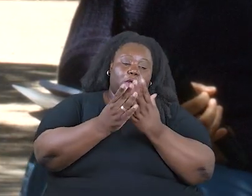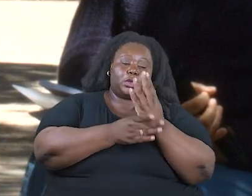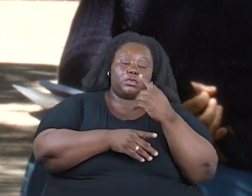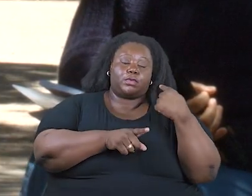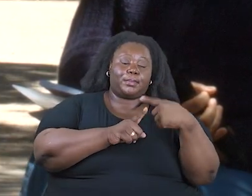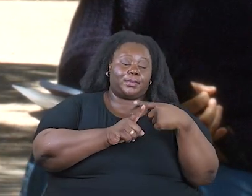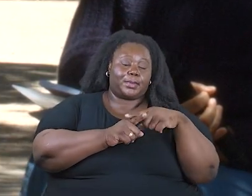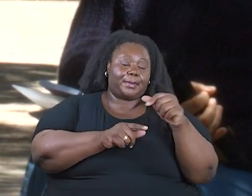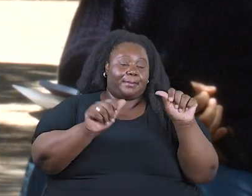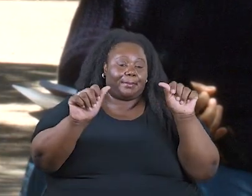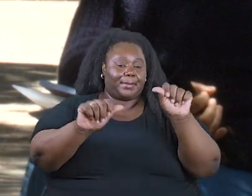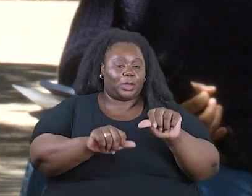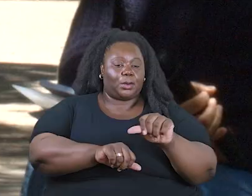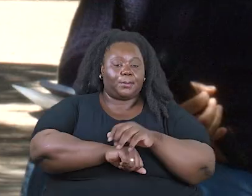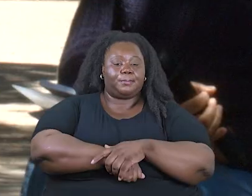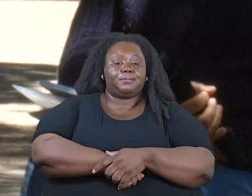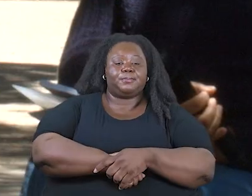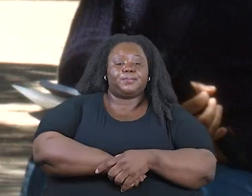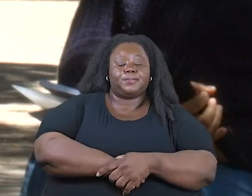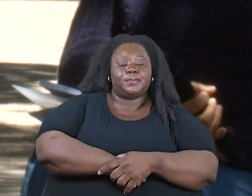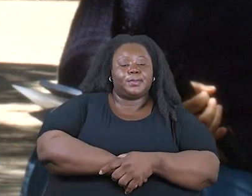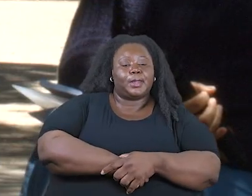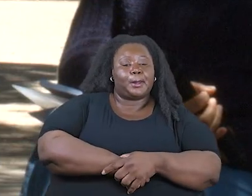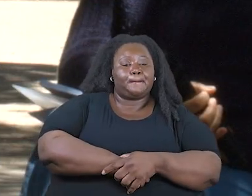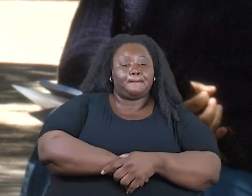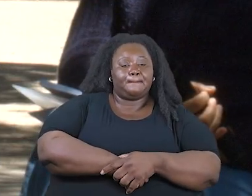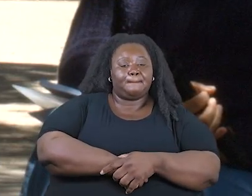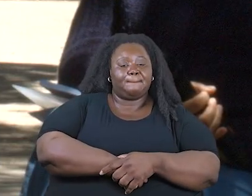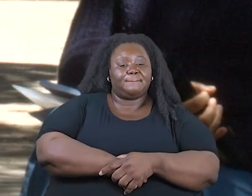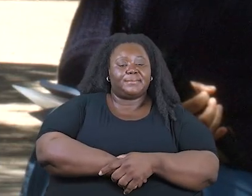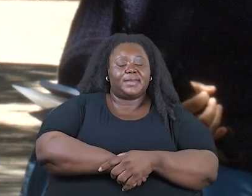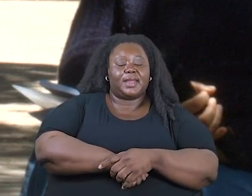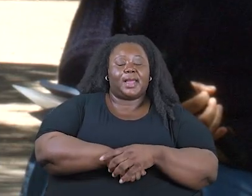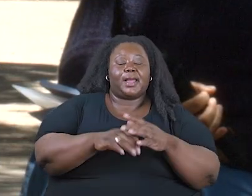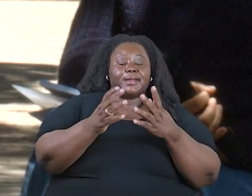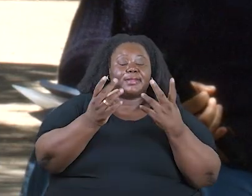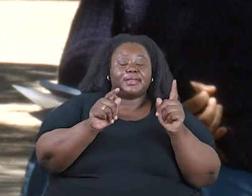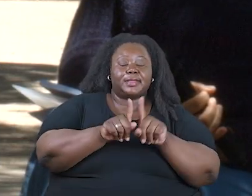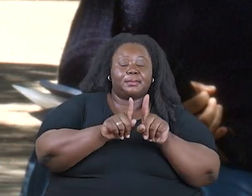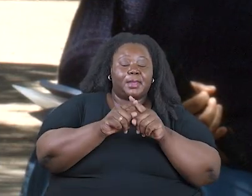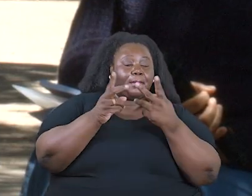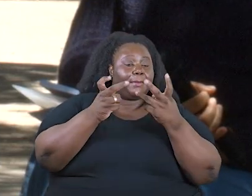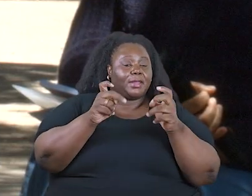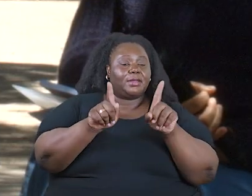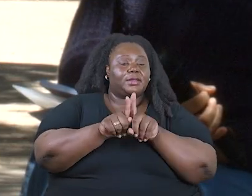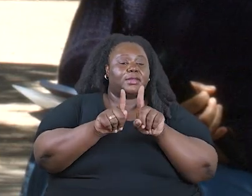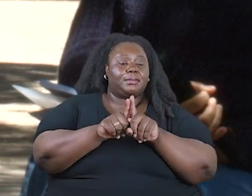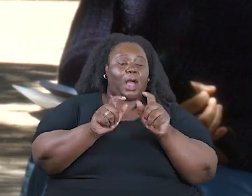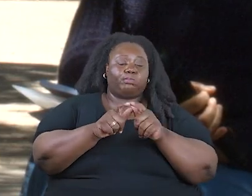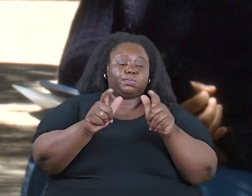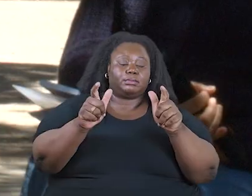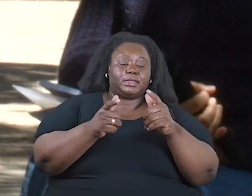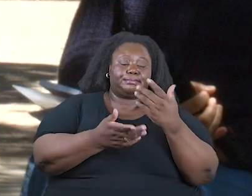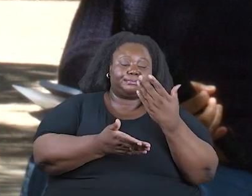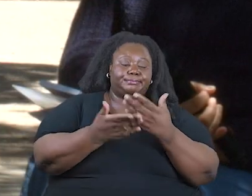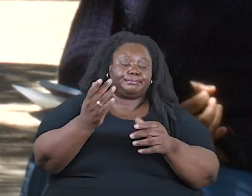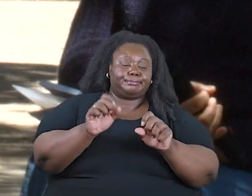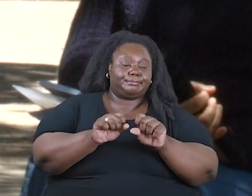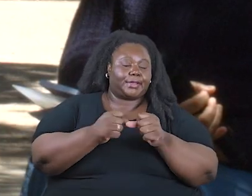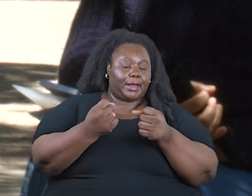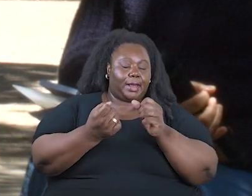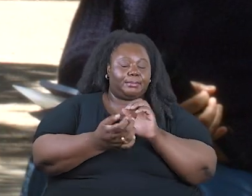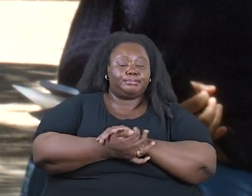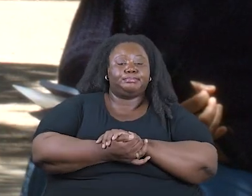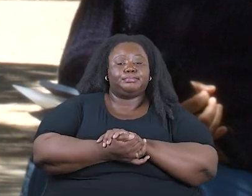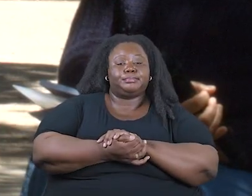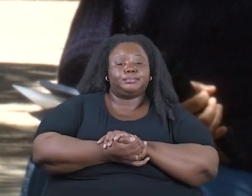eles consideram que a luva vai afetar essa percepção e aumenta a chance da pessoa danificar a